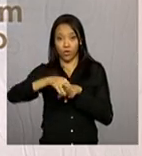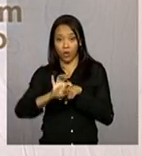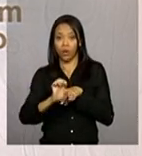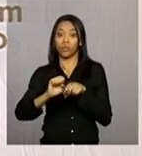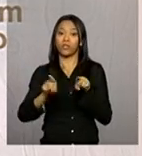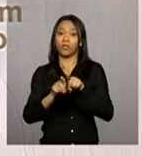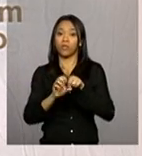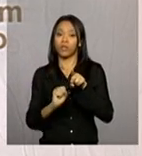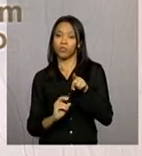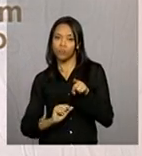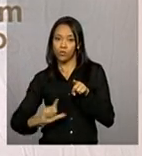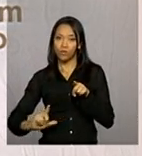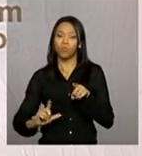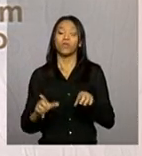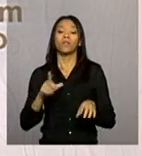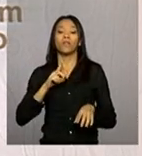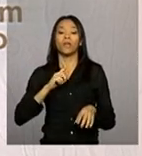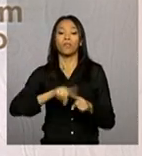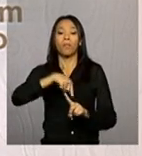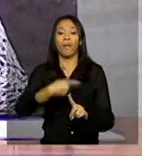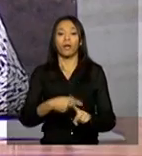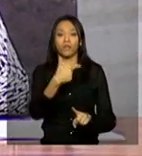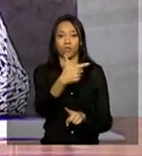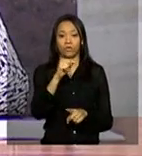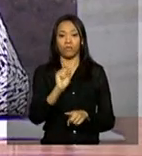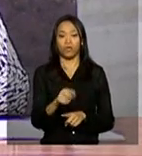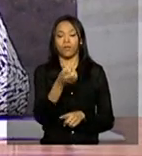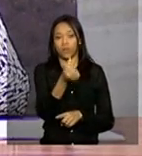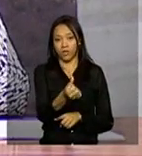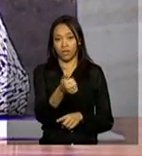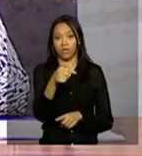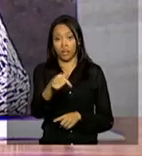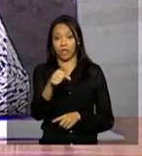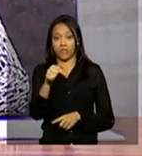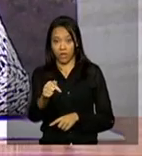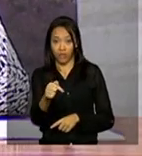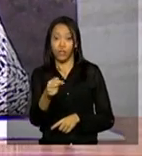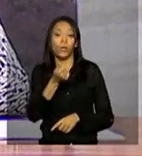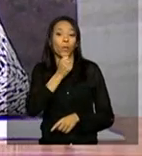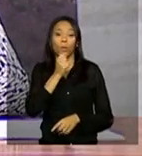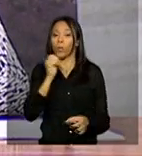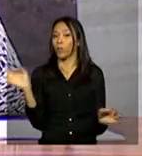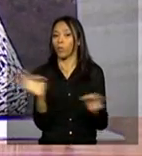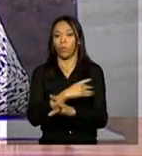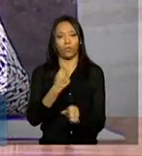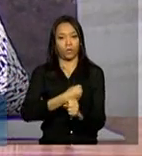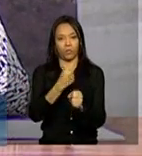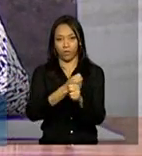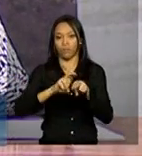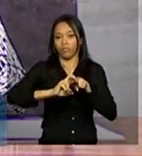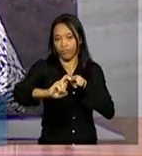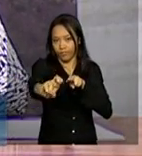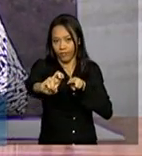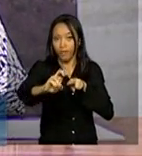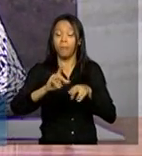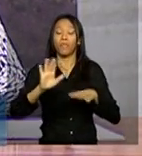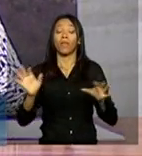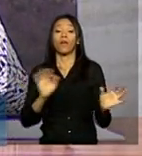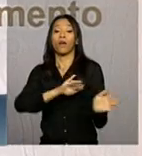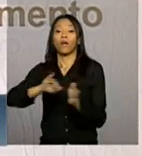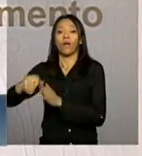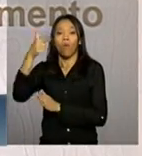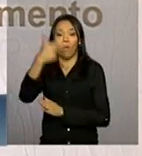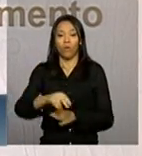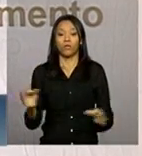especialmente, e temos 2.677 quilômetros de obras em andamento. Na área de portos, concluímos